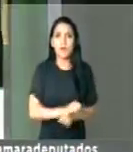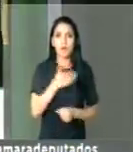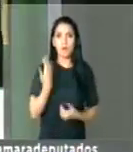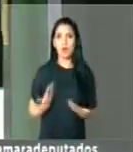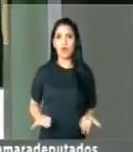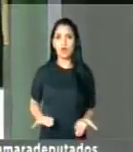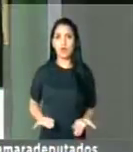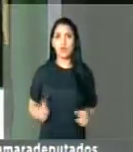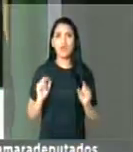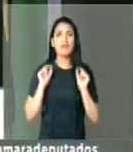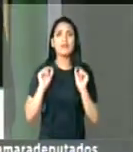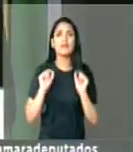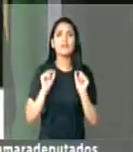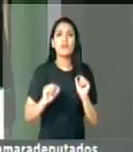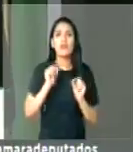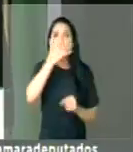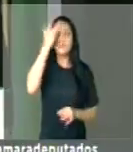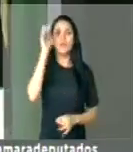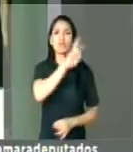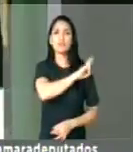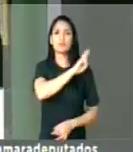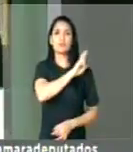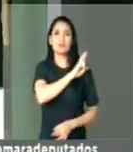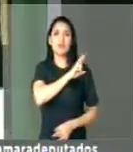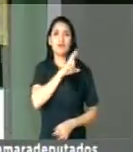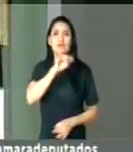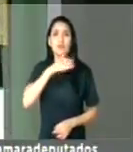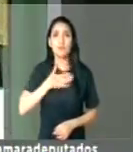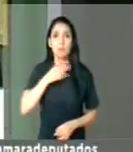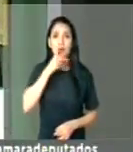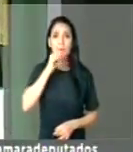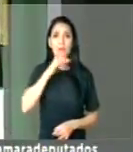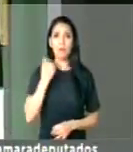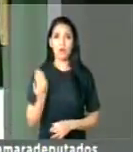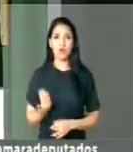quem iria responder pela vida dele, senhor presidente? Quem?